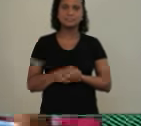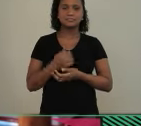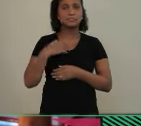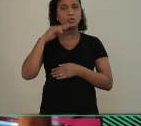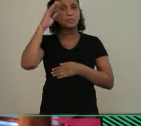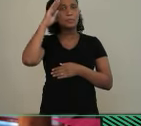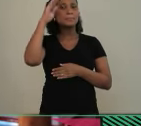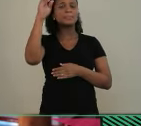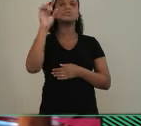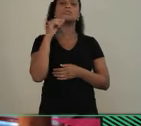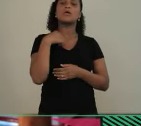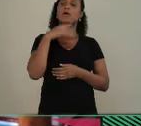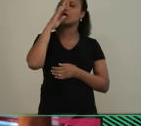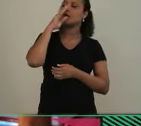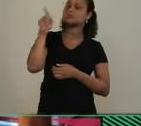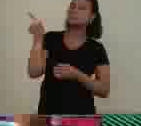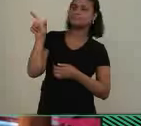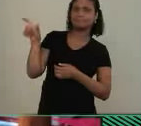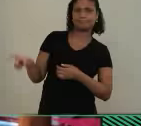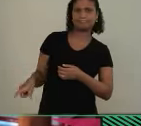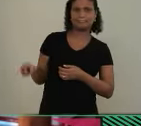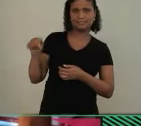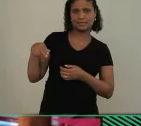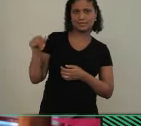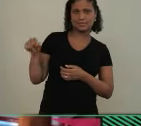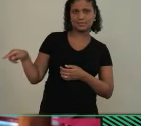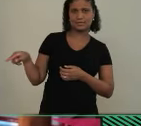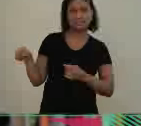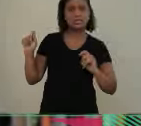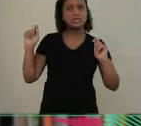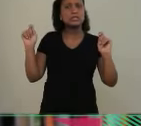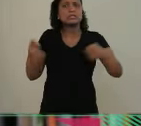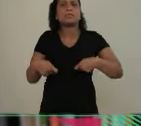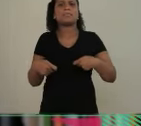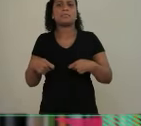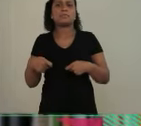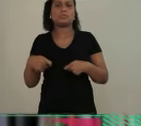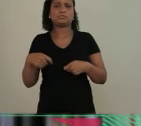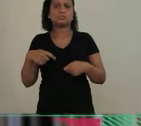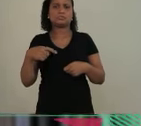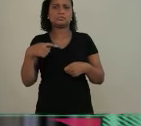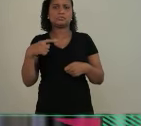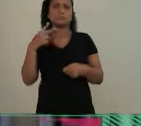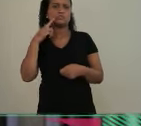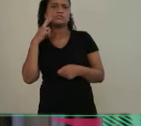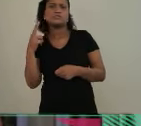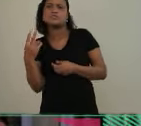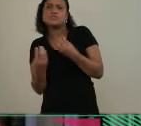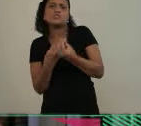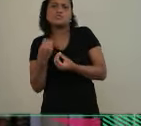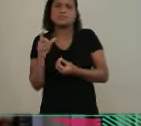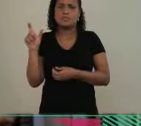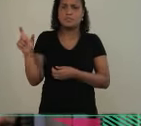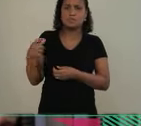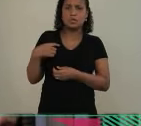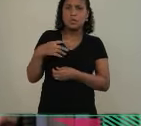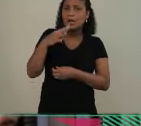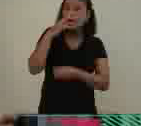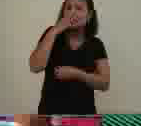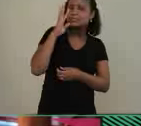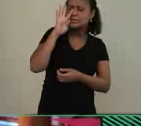Principalmente admiro nela a capacidade de não se ver como vítima. Eu admiro a